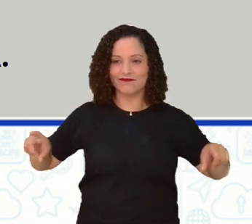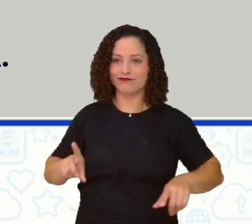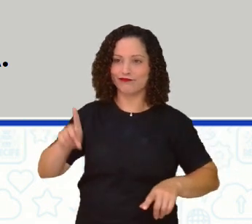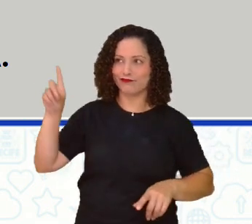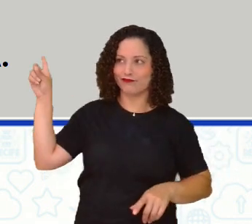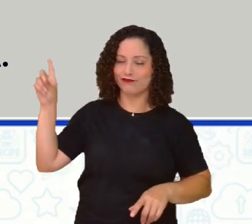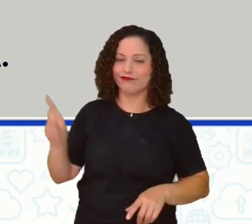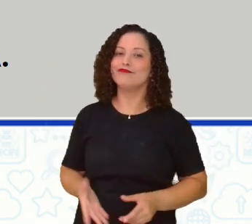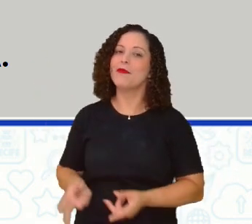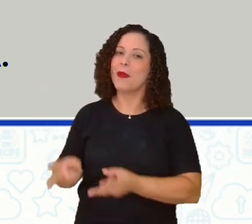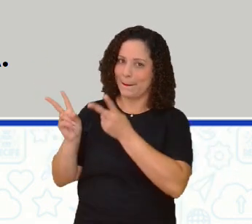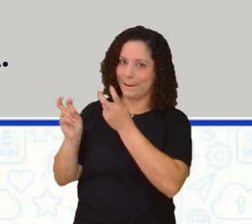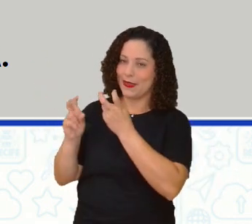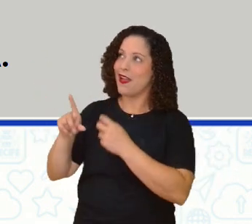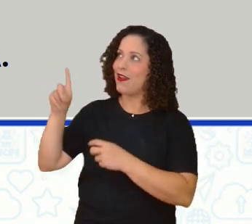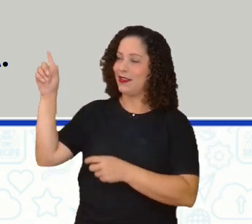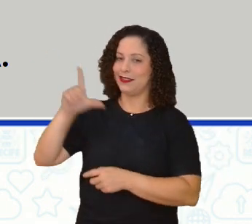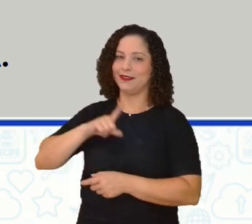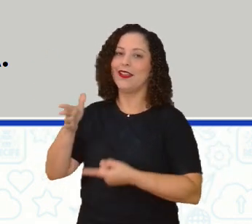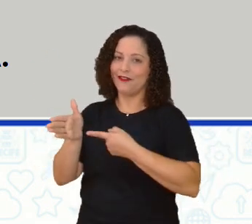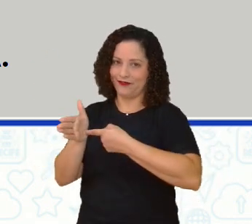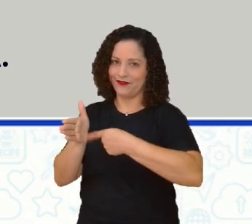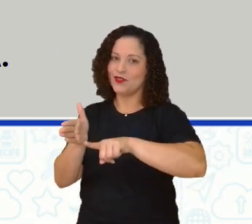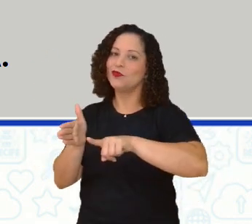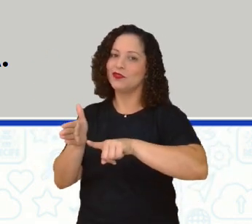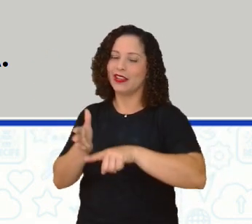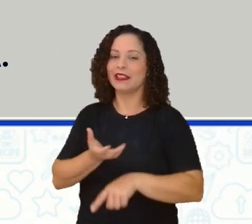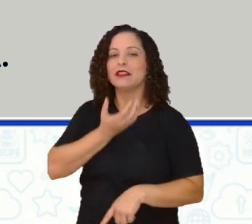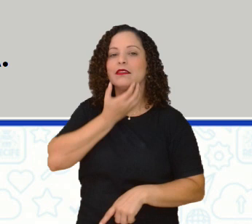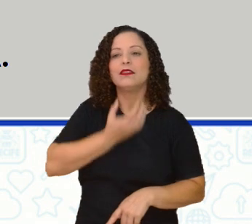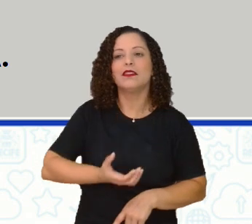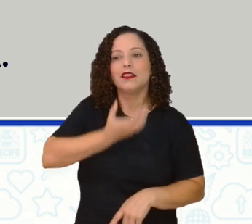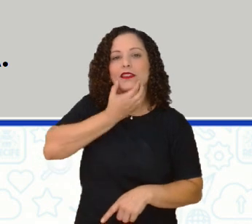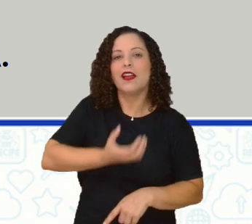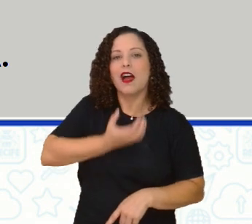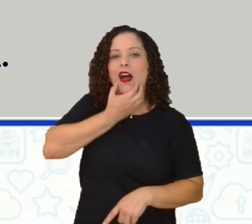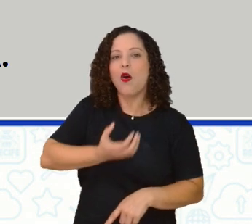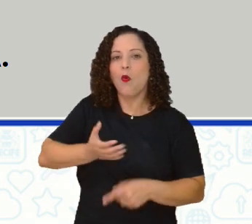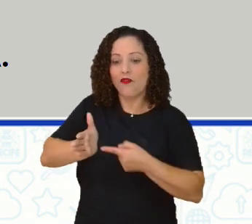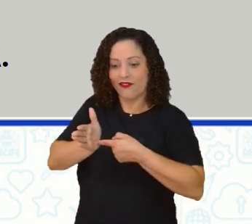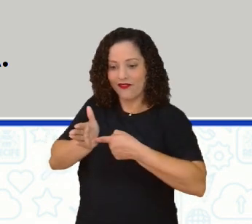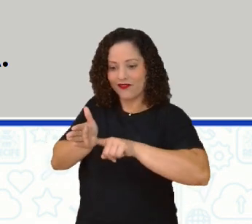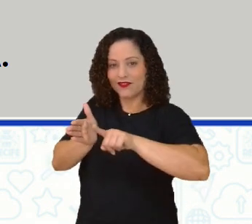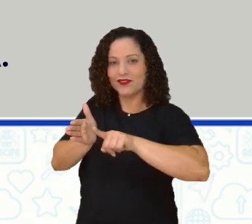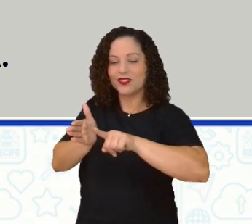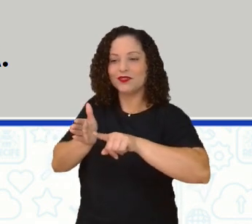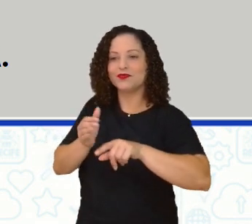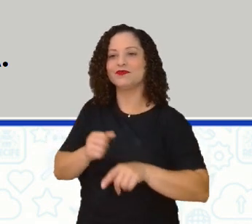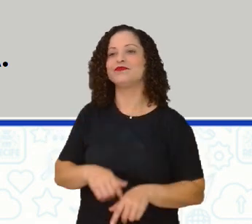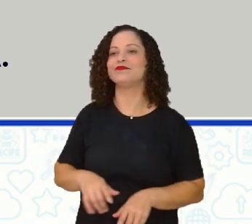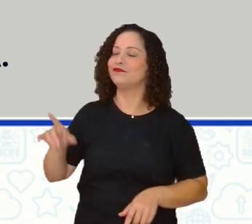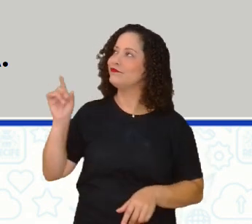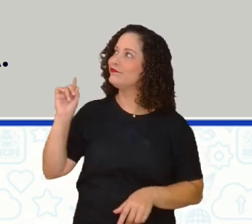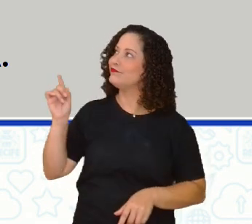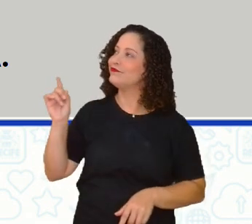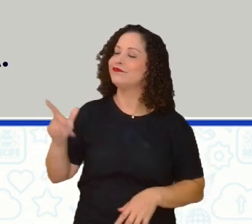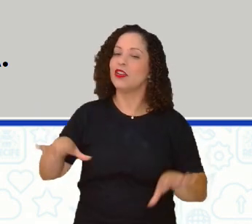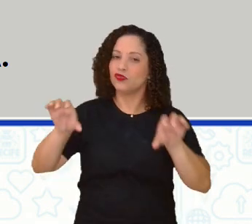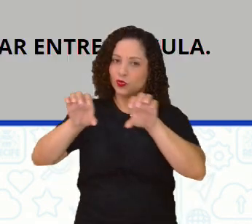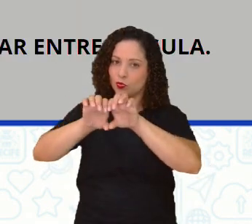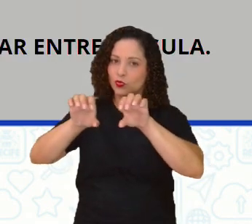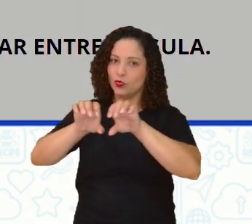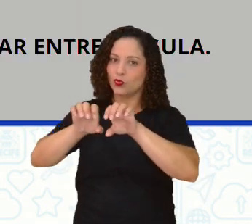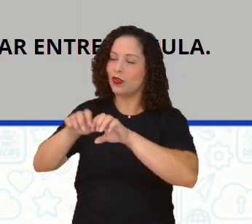Nós percebemos aí a vírgula vem logo depois, não é? Dela, né? Nessa estrutura